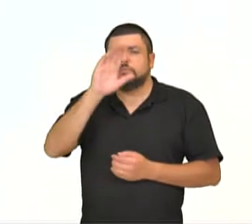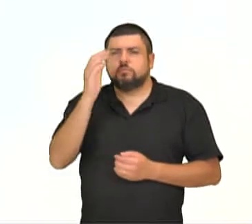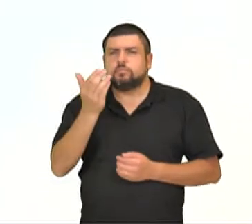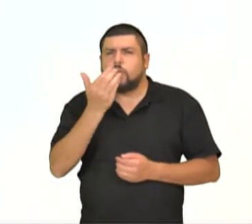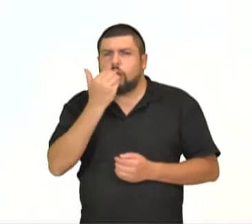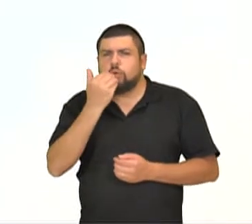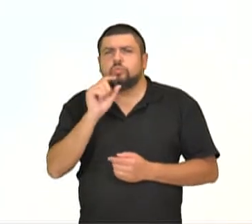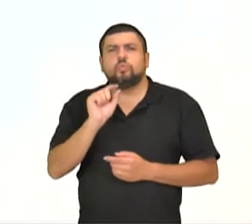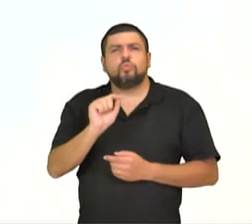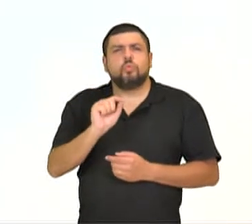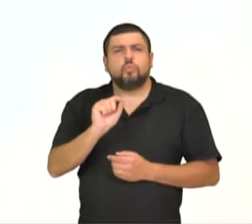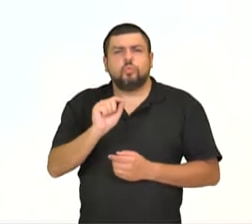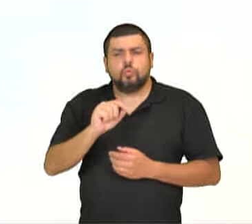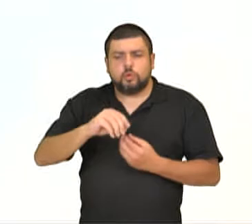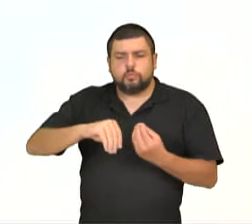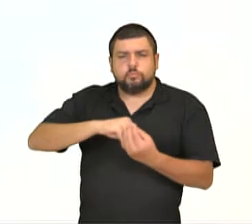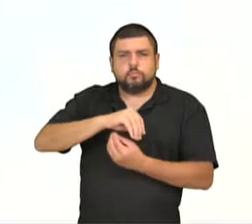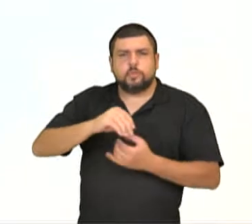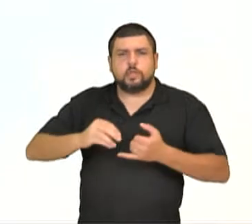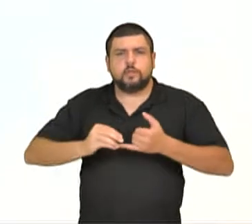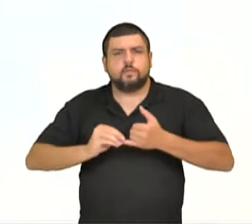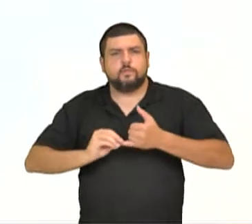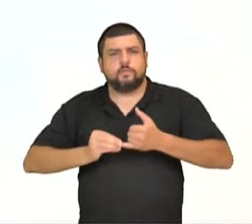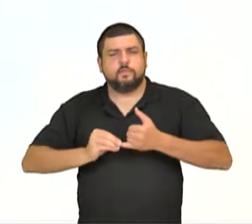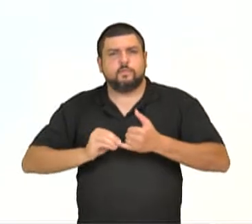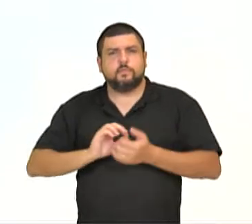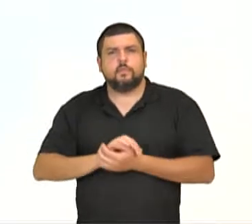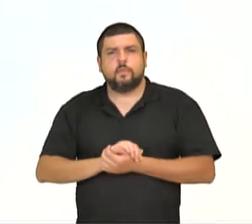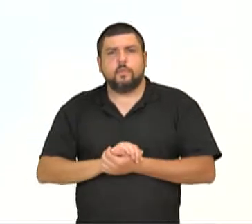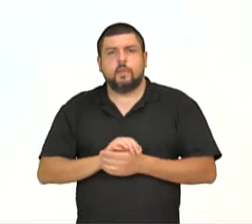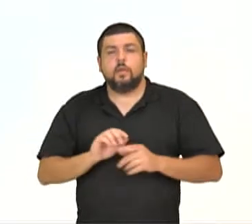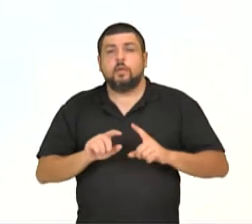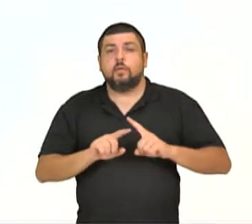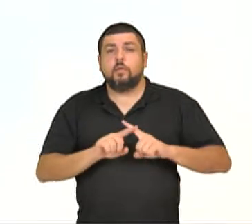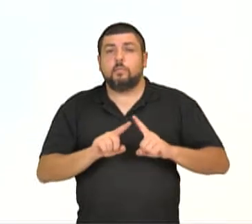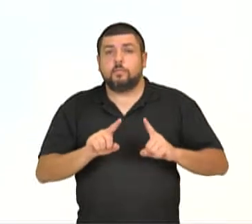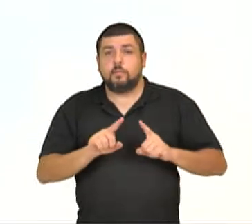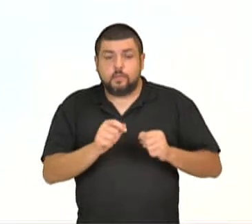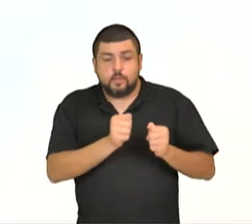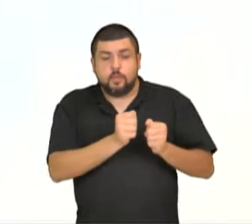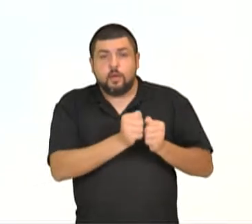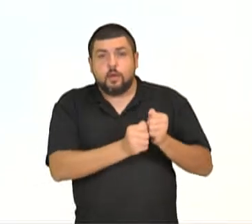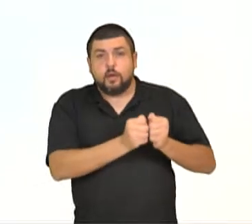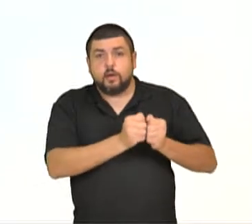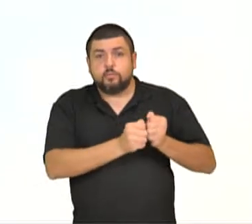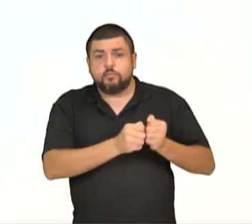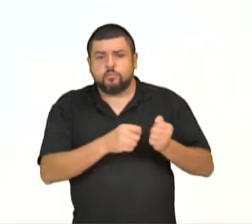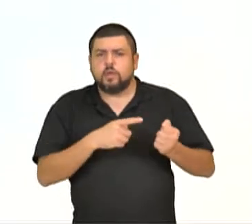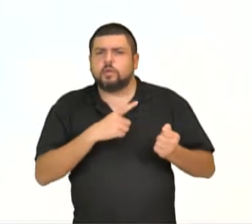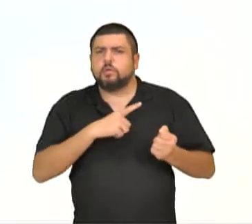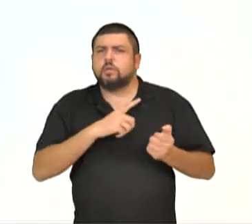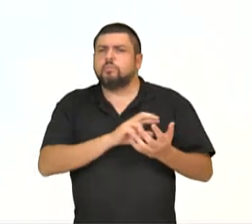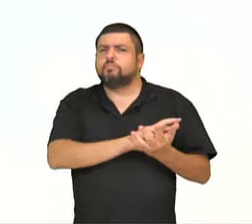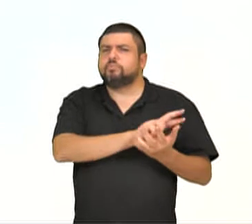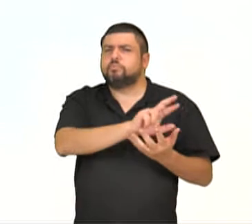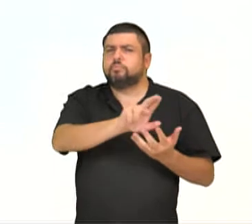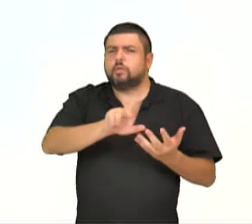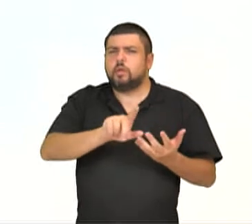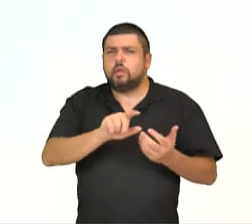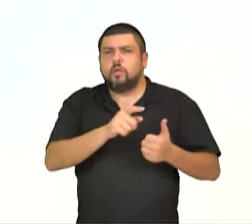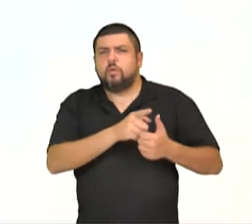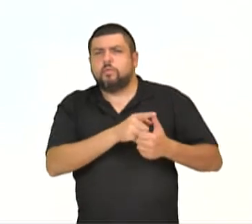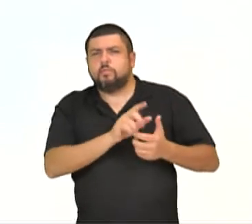feijão. Mas sendo um alimento extremamente versátil, ele também é consumido em preparações com